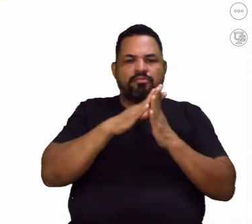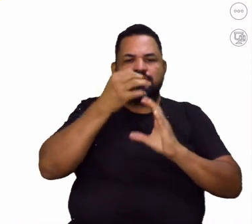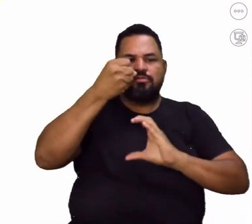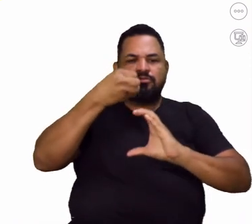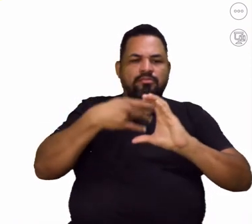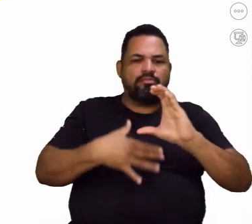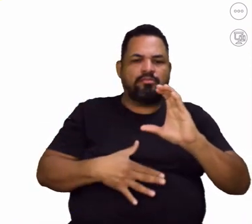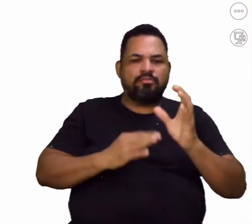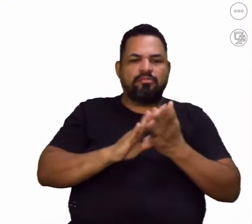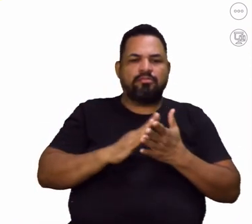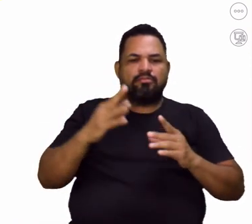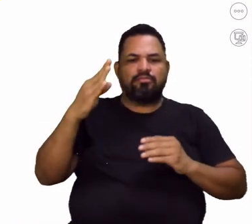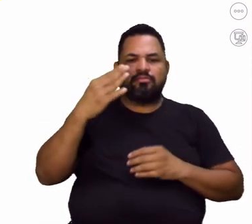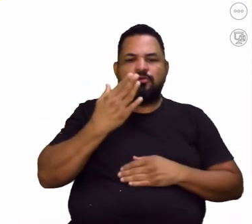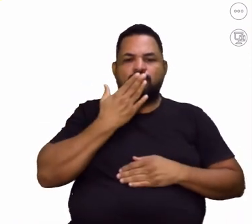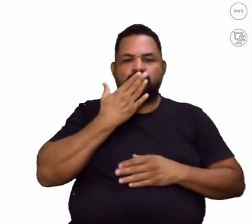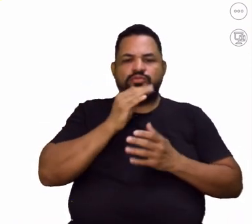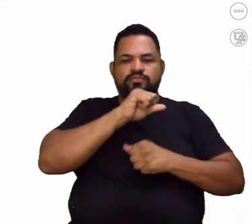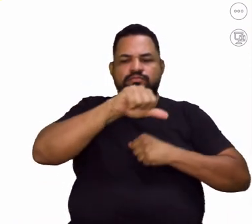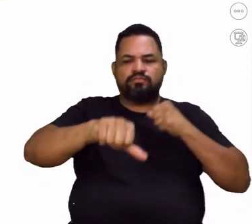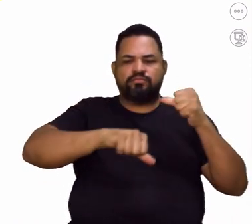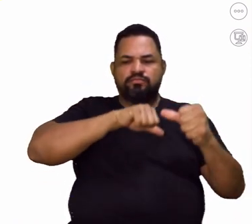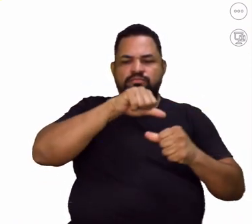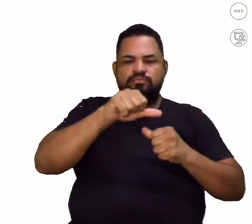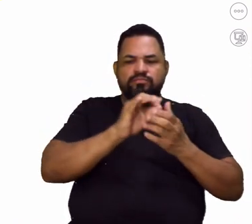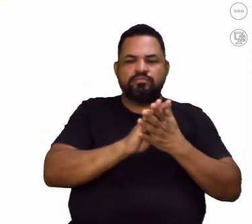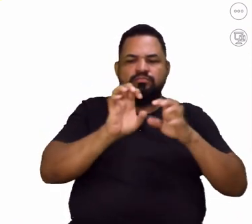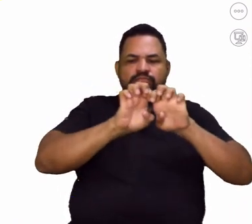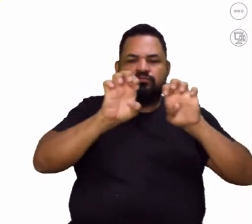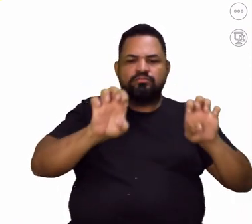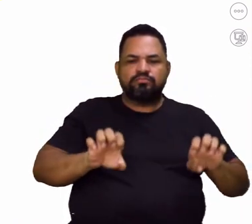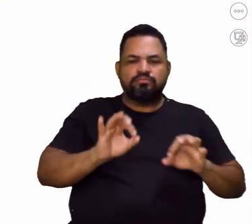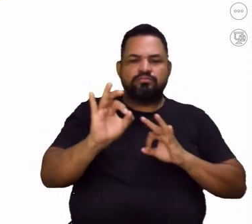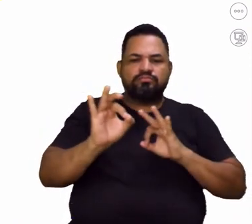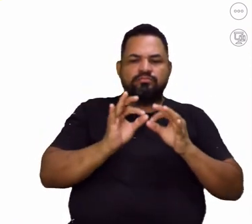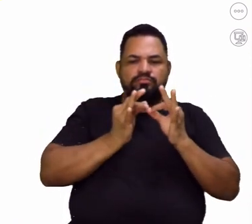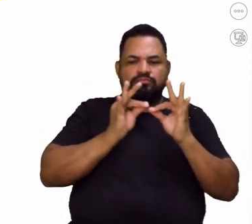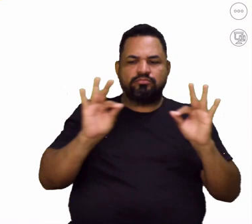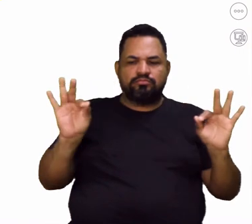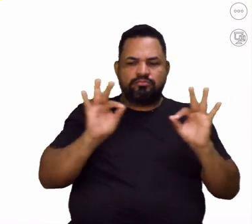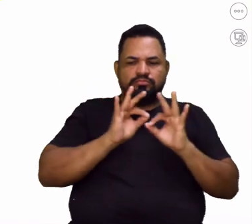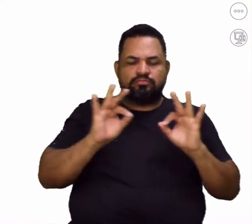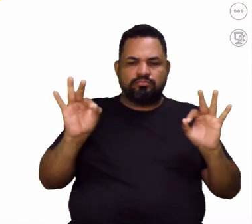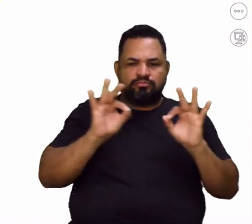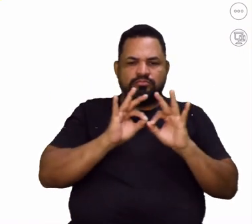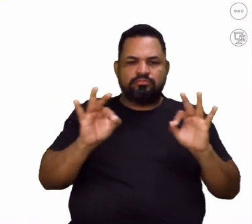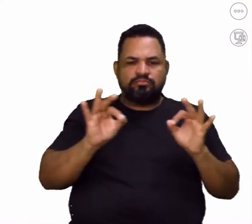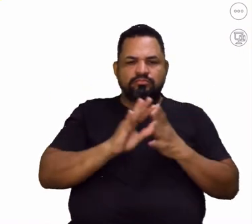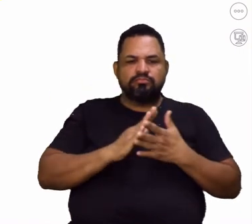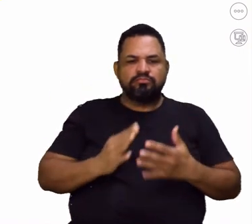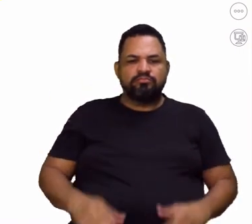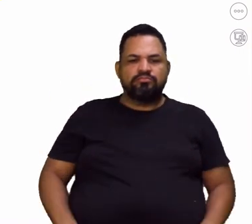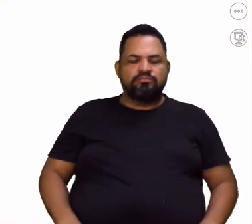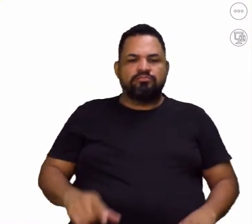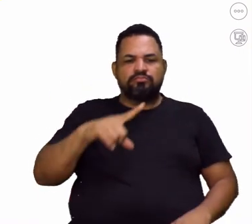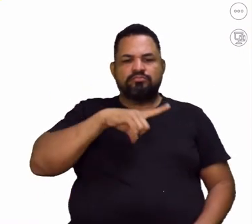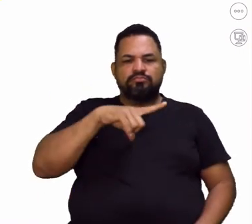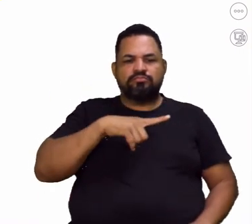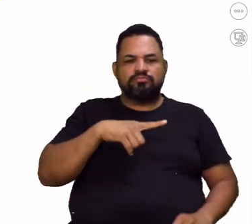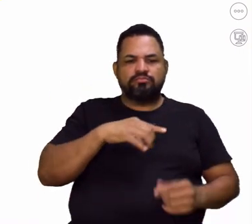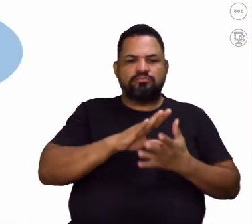caracterizam aí alguns tipos de modificação na estrutura oracional, certo? Exploram a estrutura